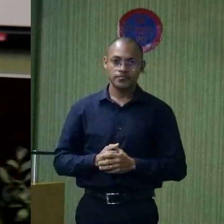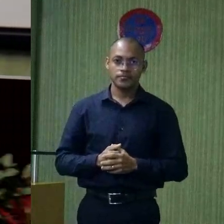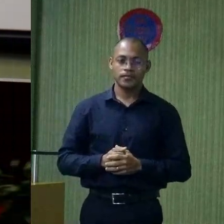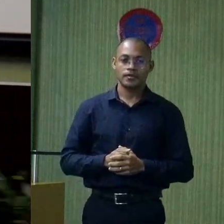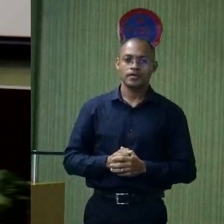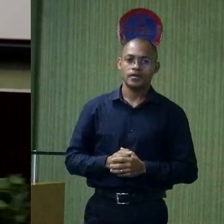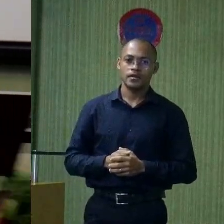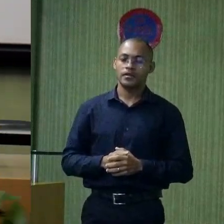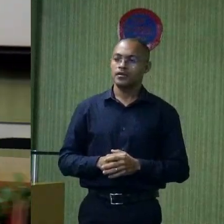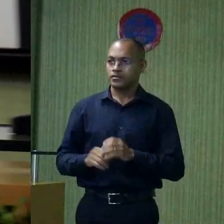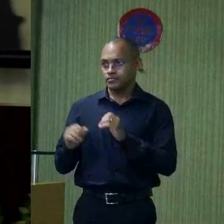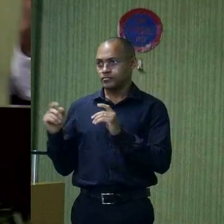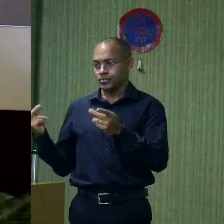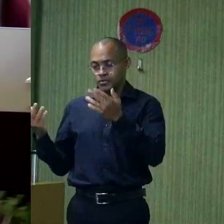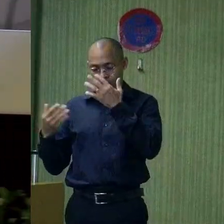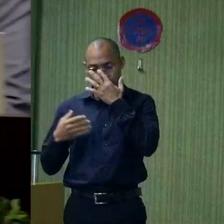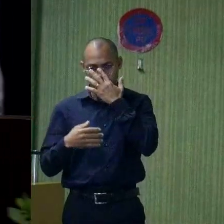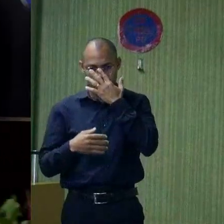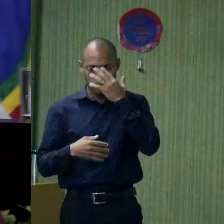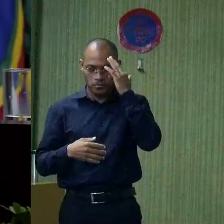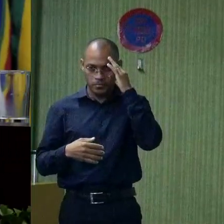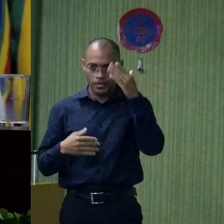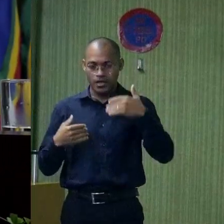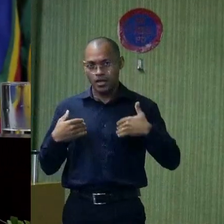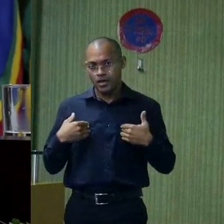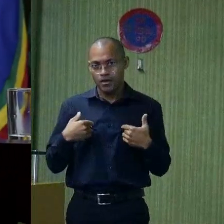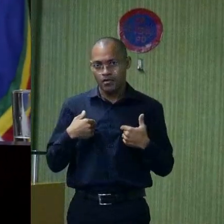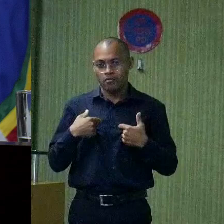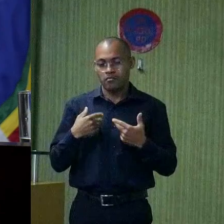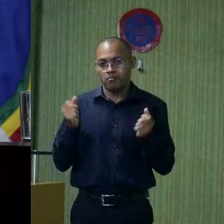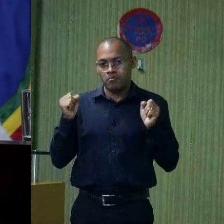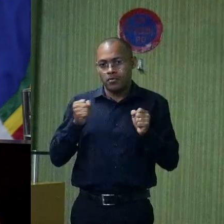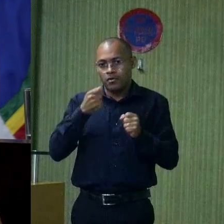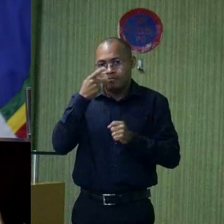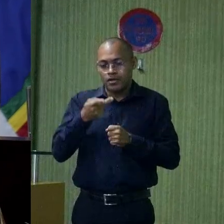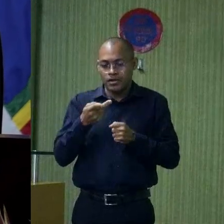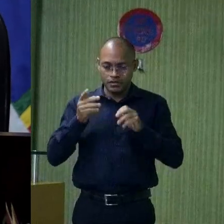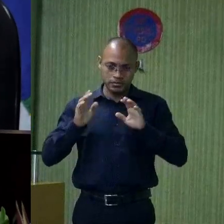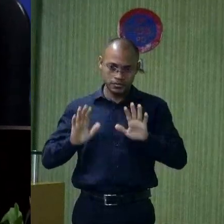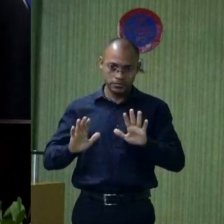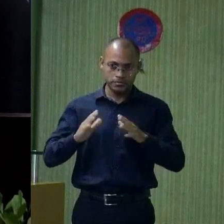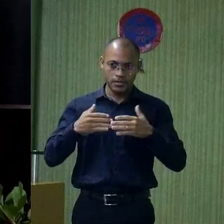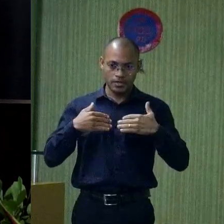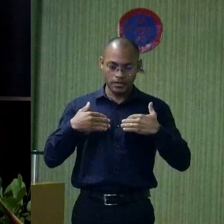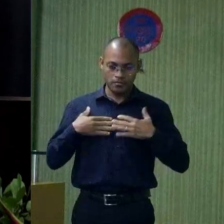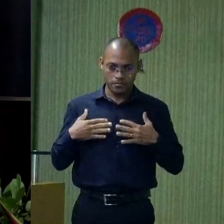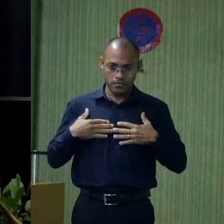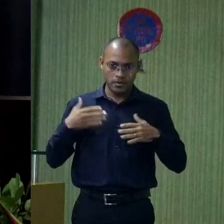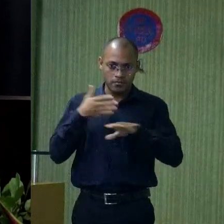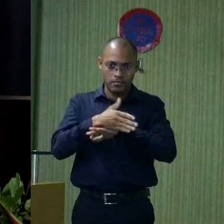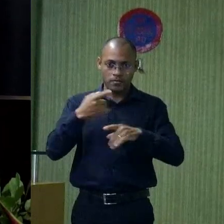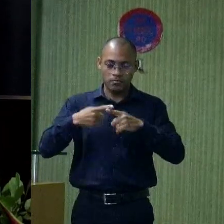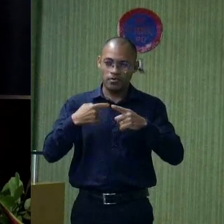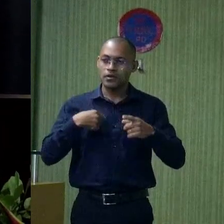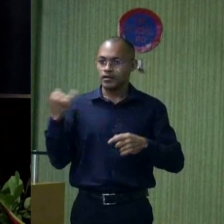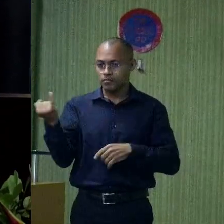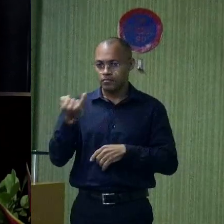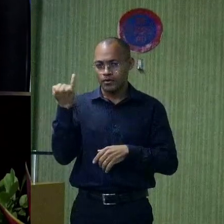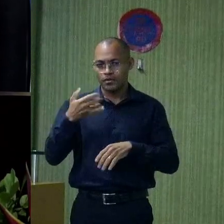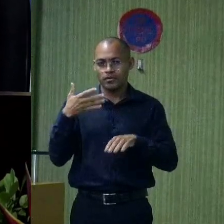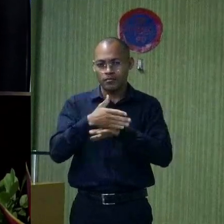pois não Isabela num primeiro momento eu vislumbro assim da nossa quando da nossa participação por isso que é importante essa participação nas